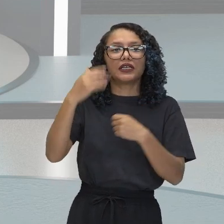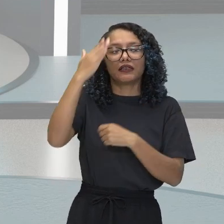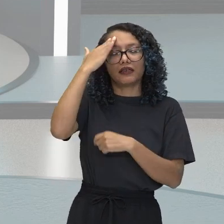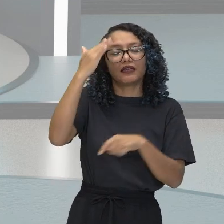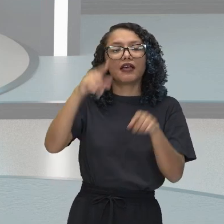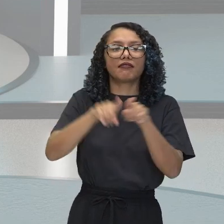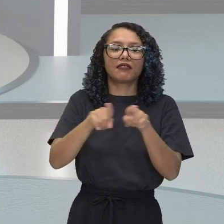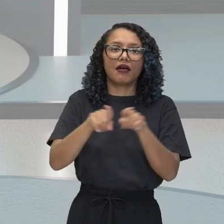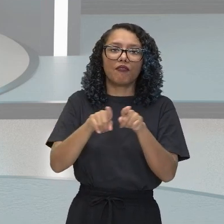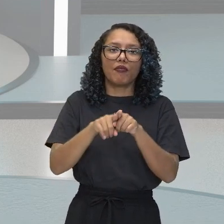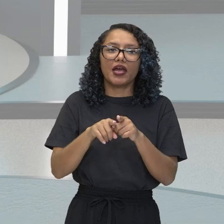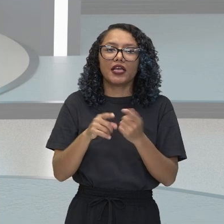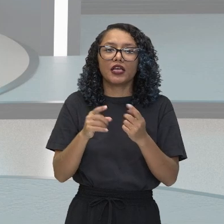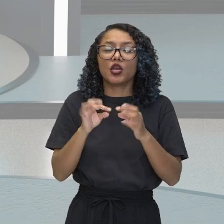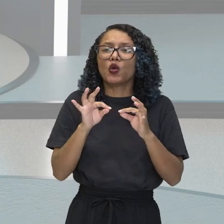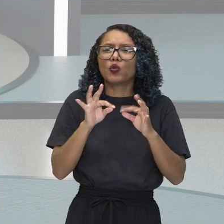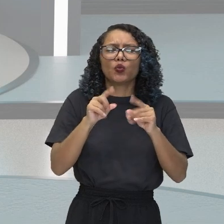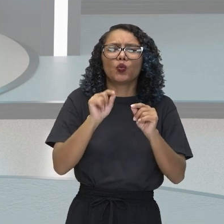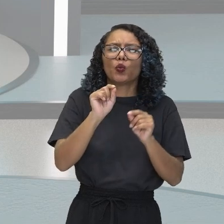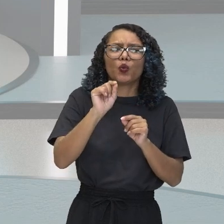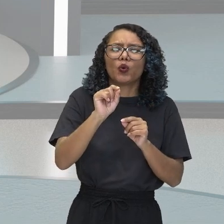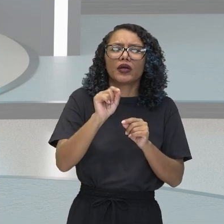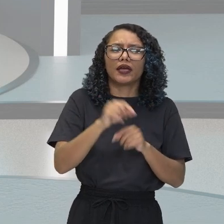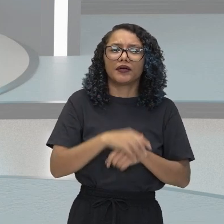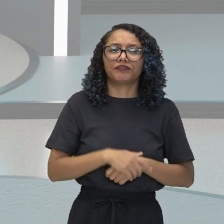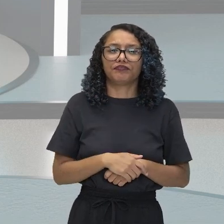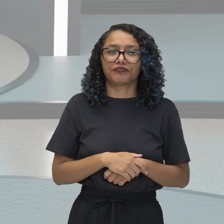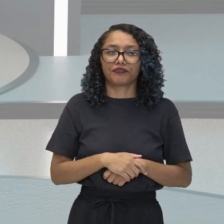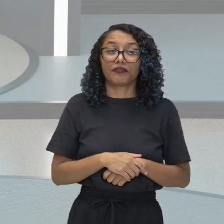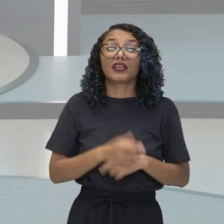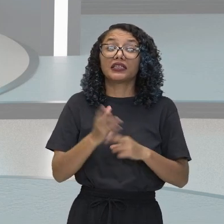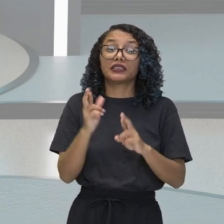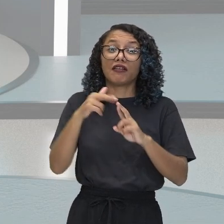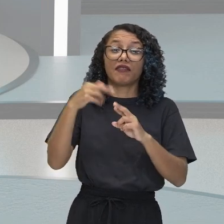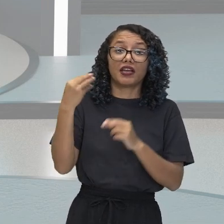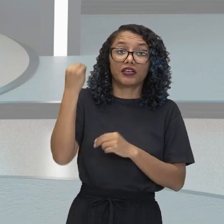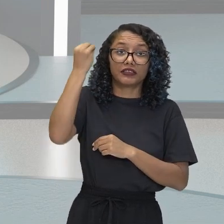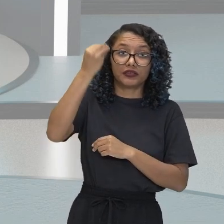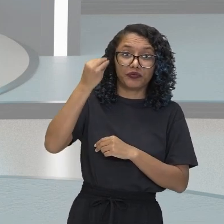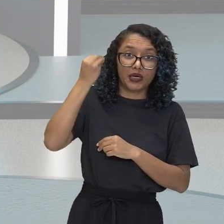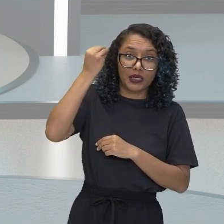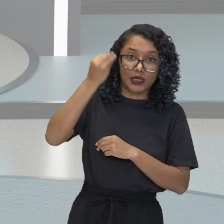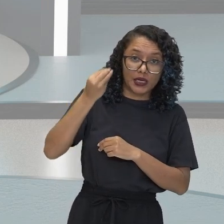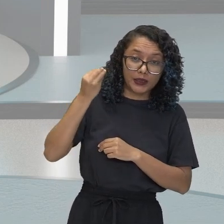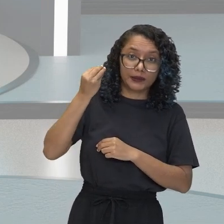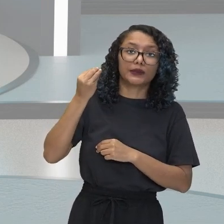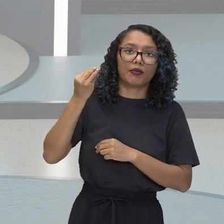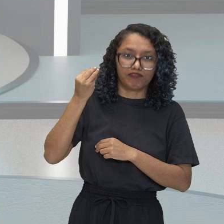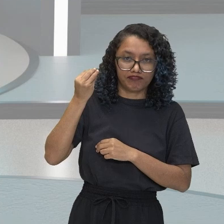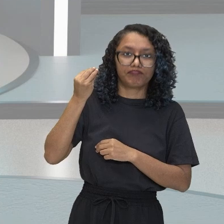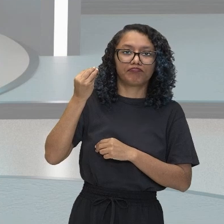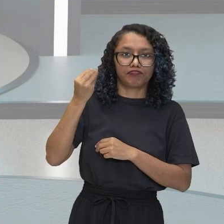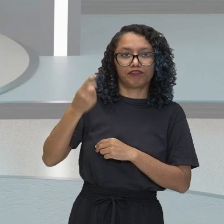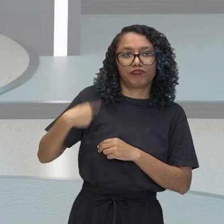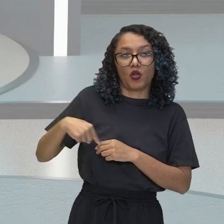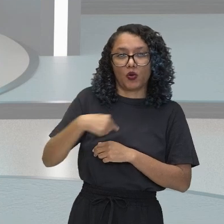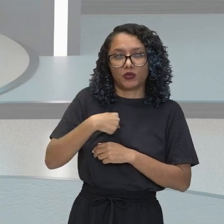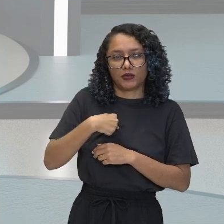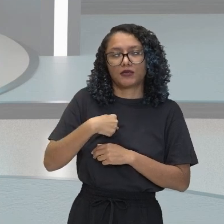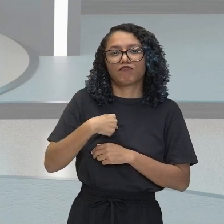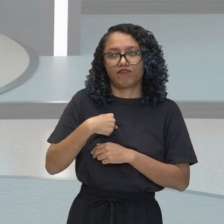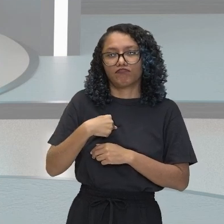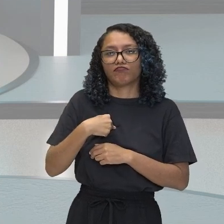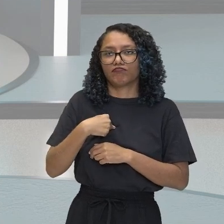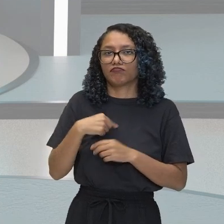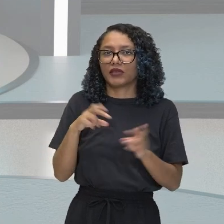tudo isso é o quê? A nossa experiência, a nossa trajetória. Porém, essa